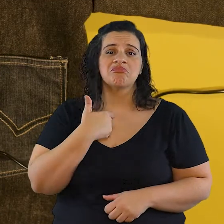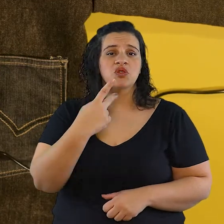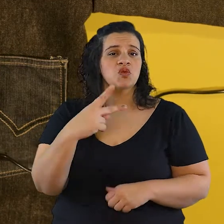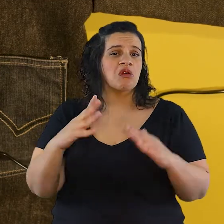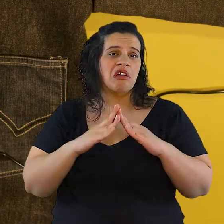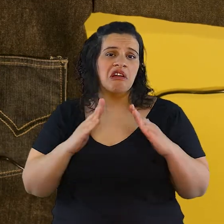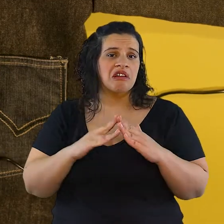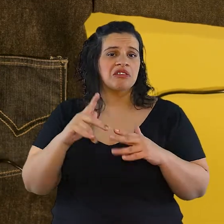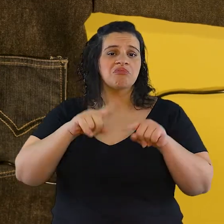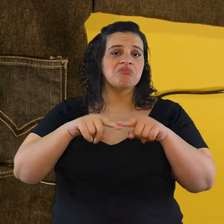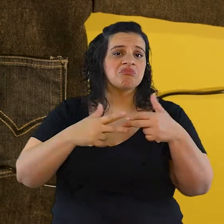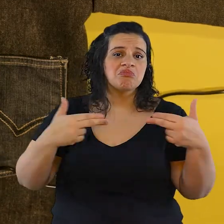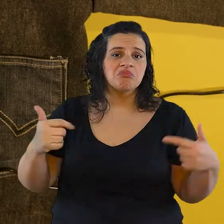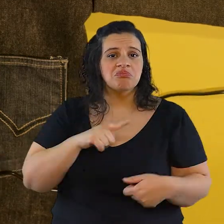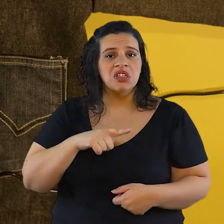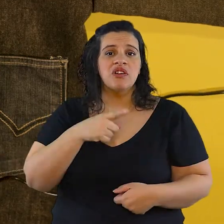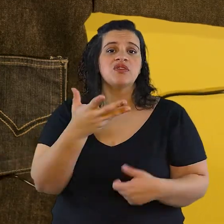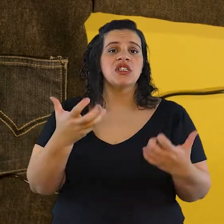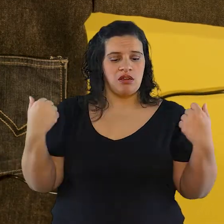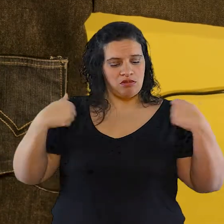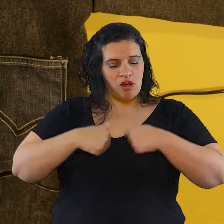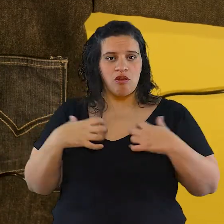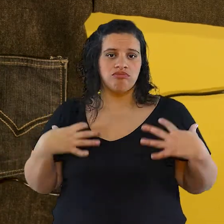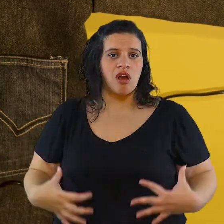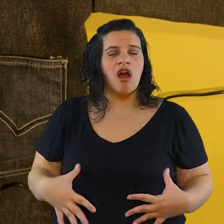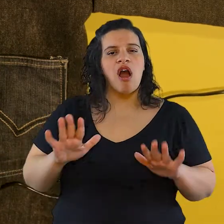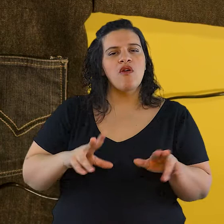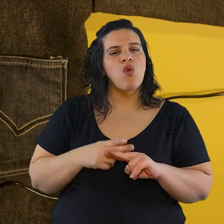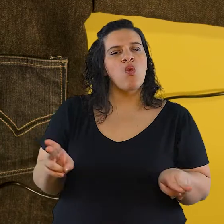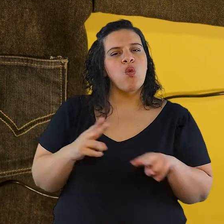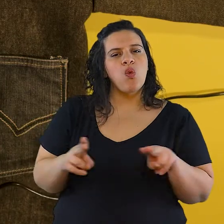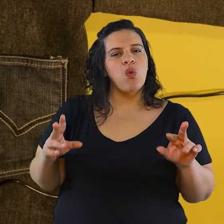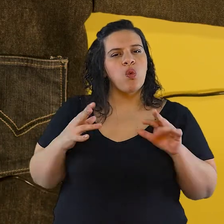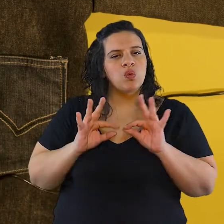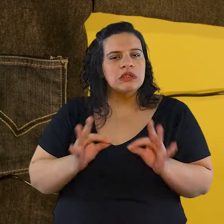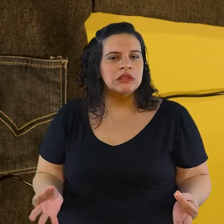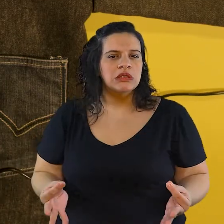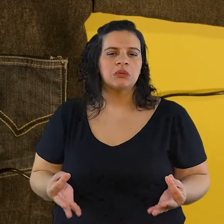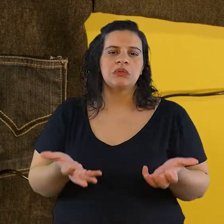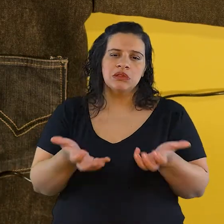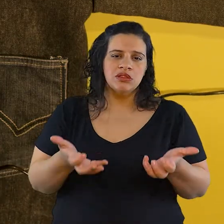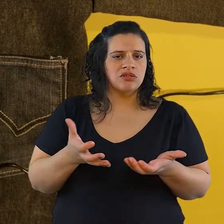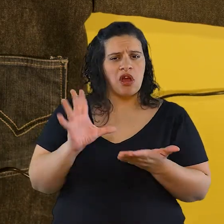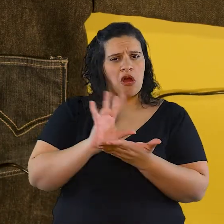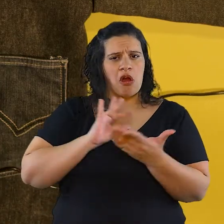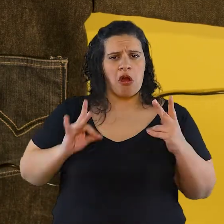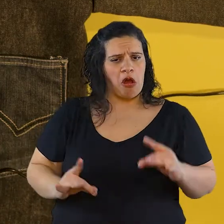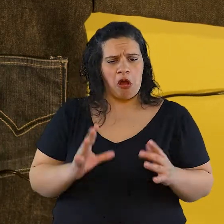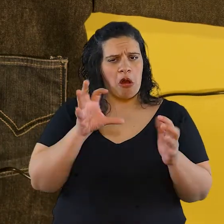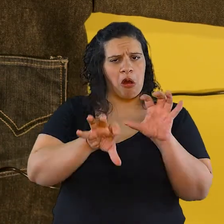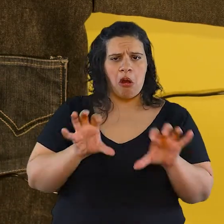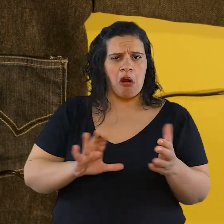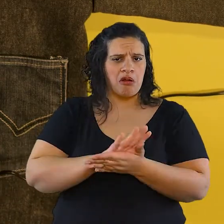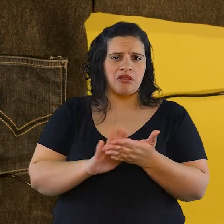Aí vai muito do que você tiver em casa ou o que você quiser da peça, né? Às vezes você quer ela mais discreta,